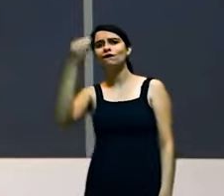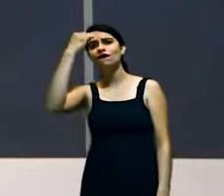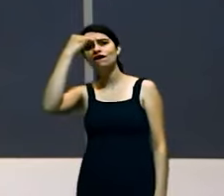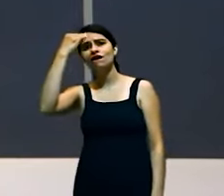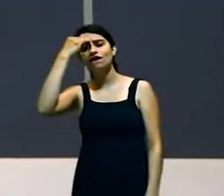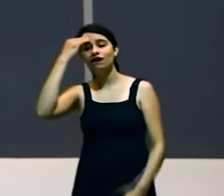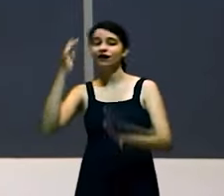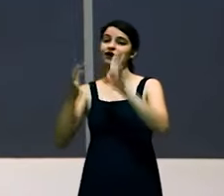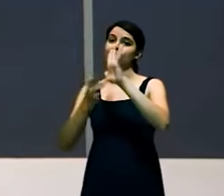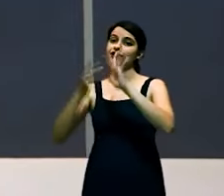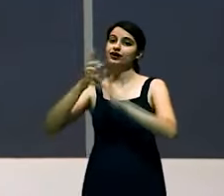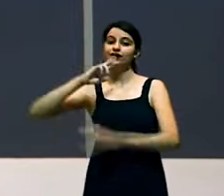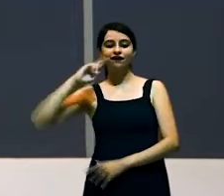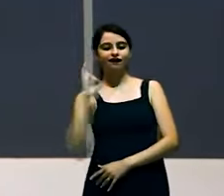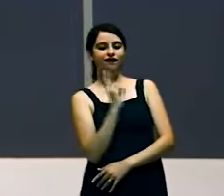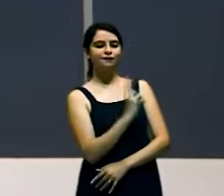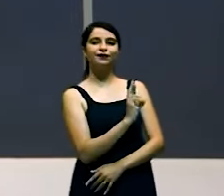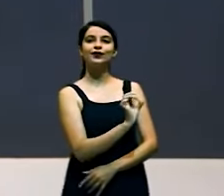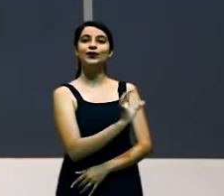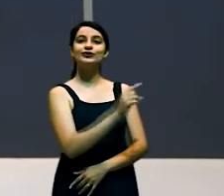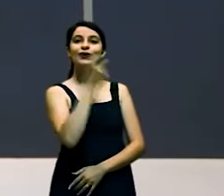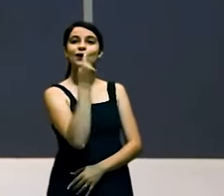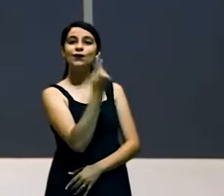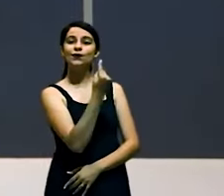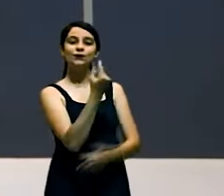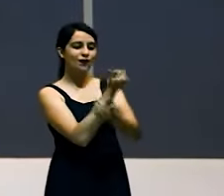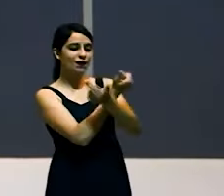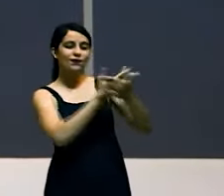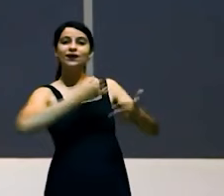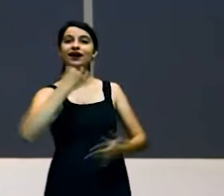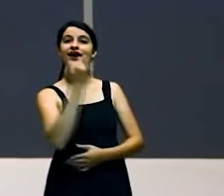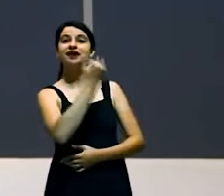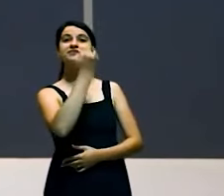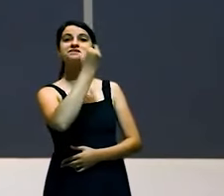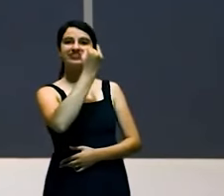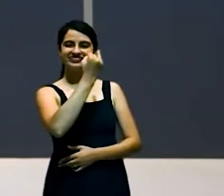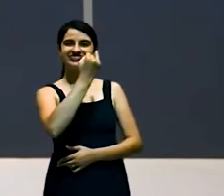seguinte: uma coisa só é necessária, Marta,